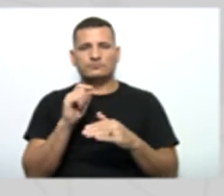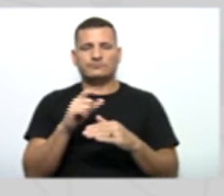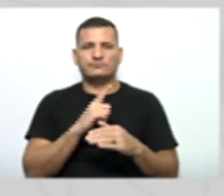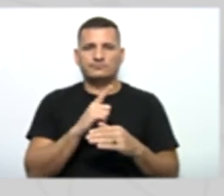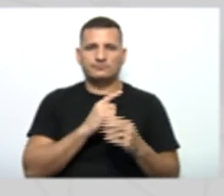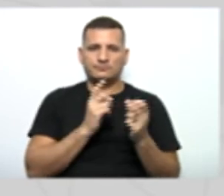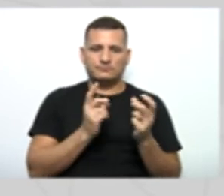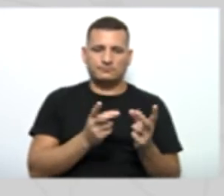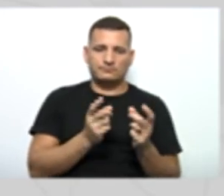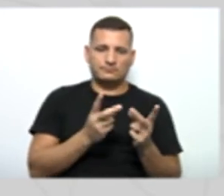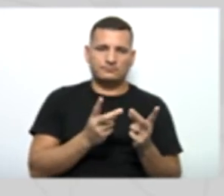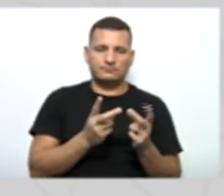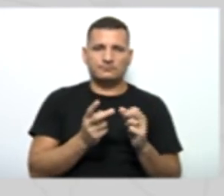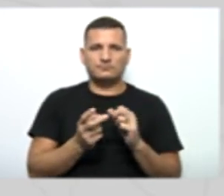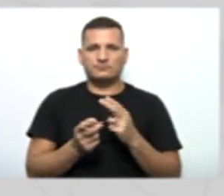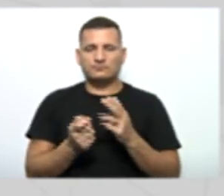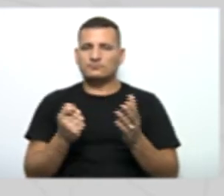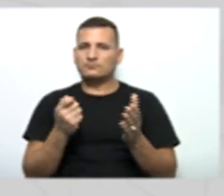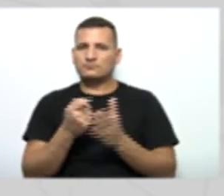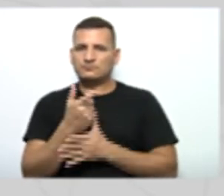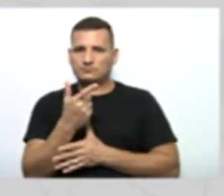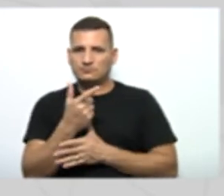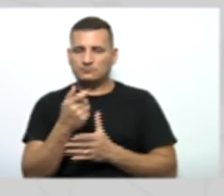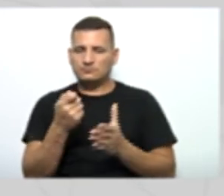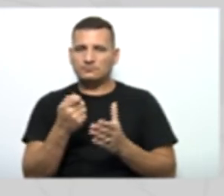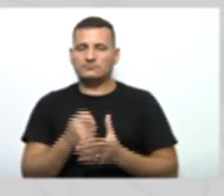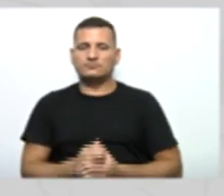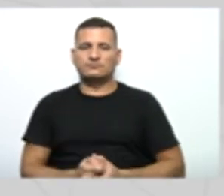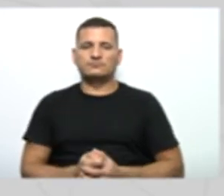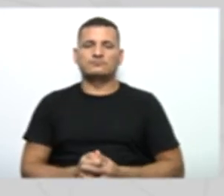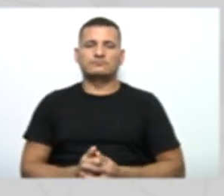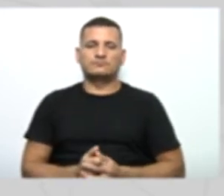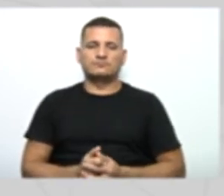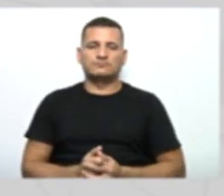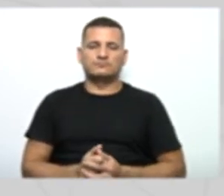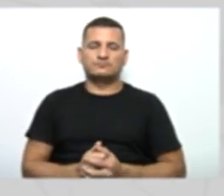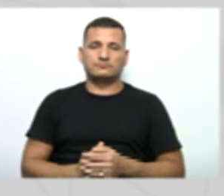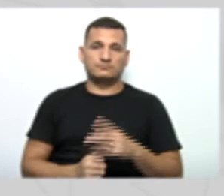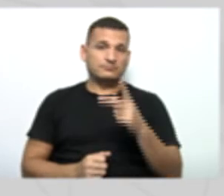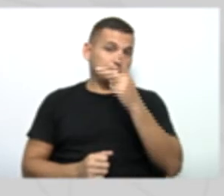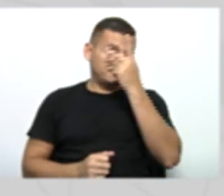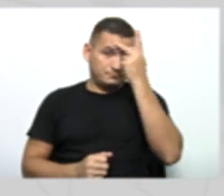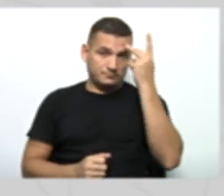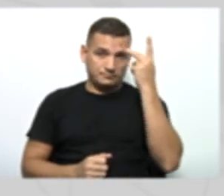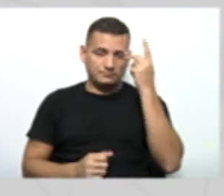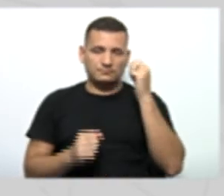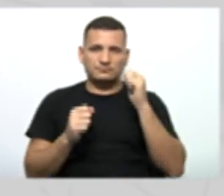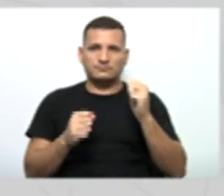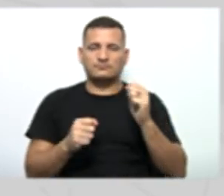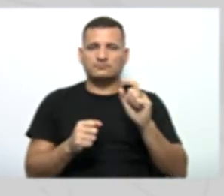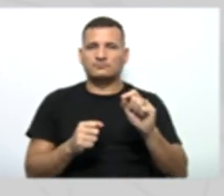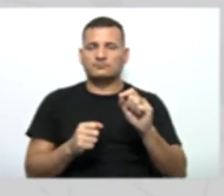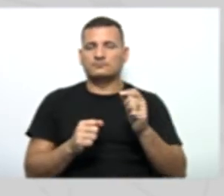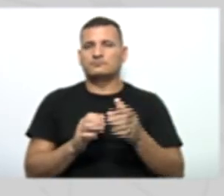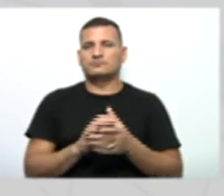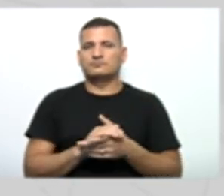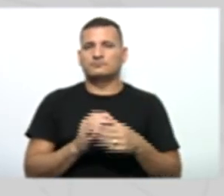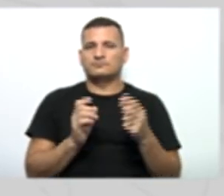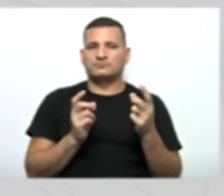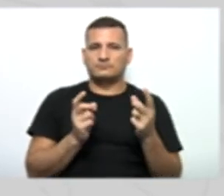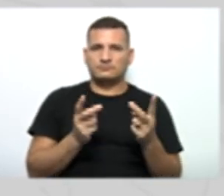vendedor ou comprador. Então, olha aí, ó. Uma pessoa, ela pode ter o papel de quê?